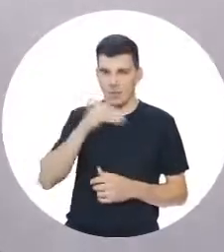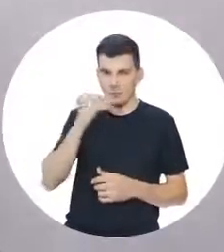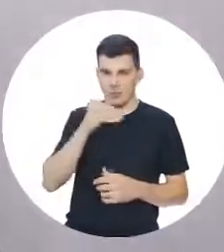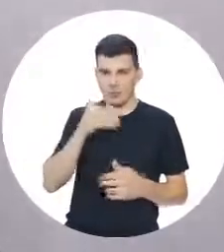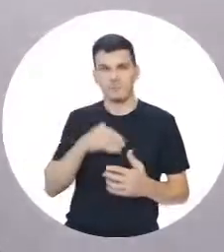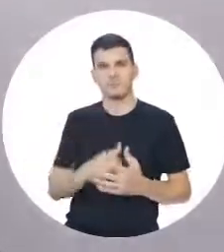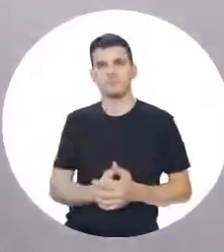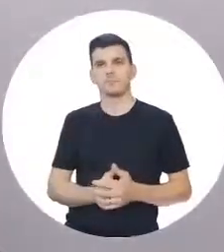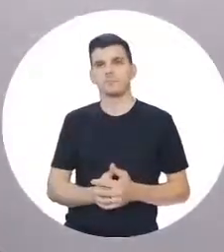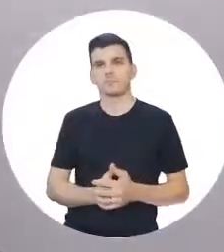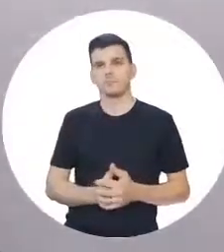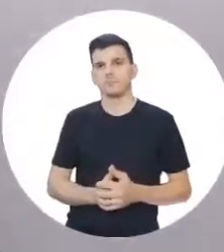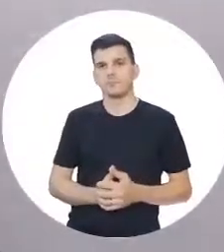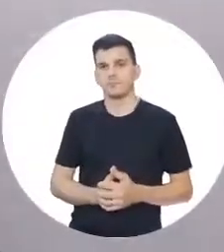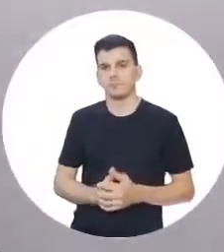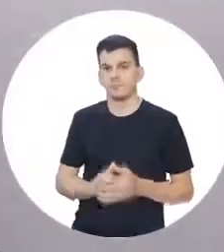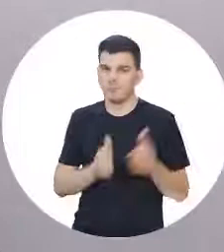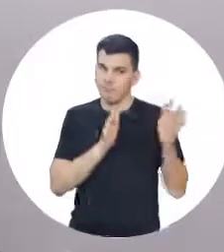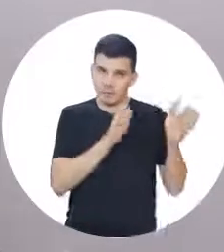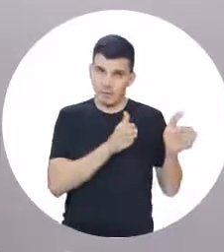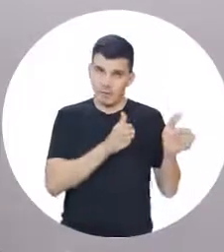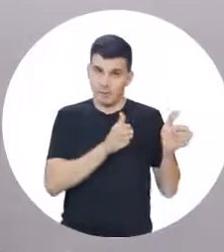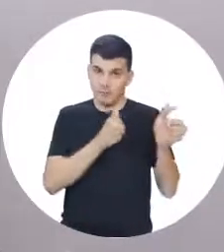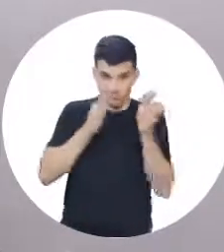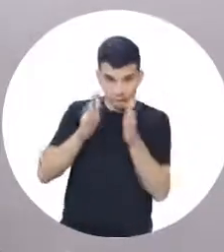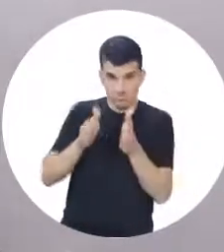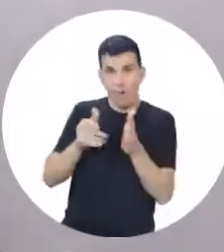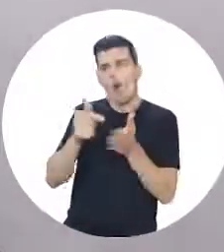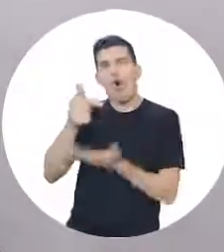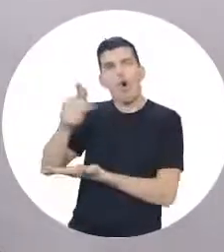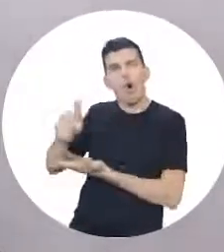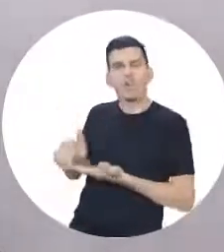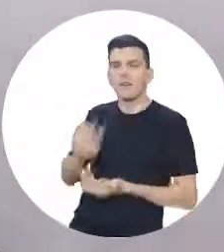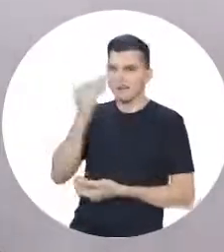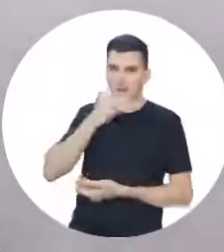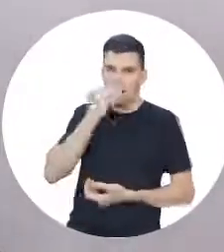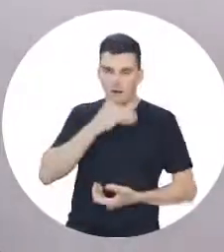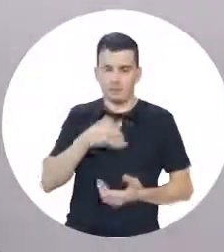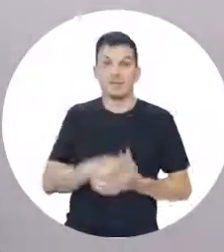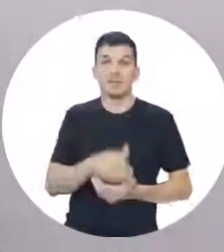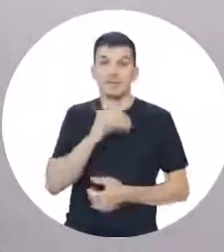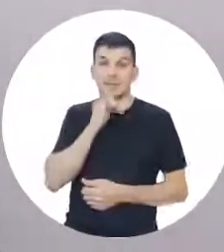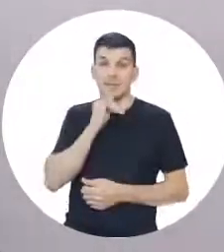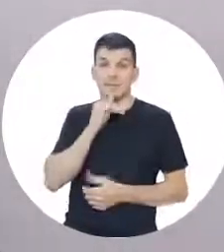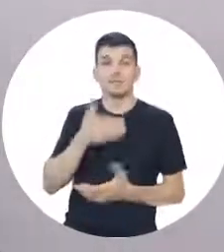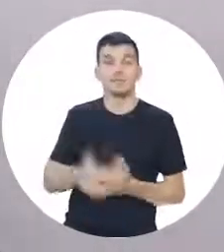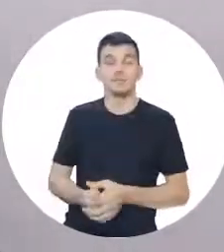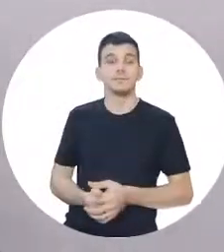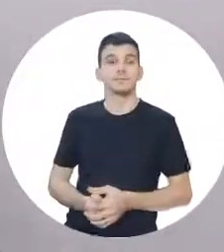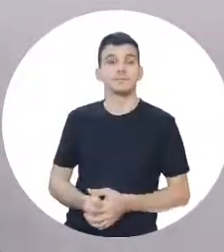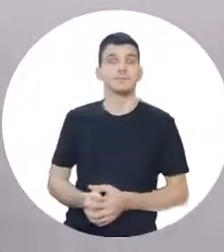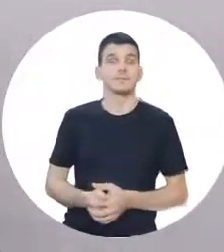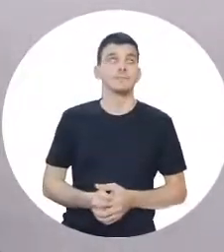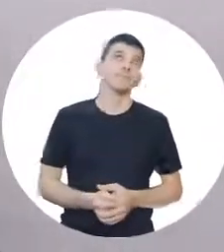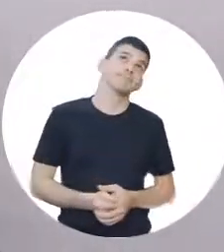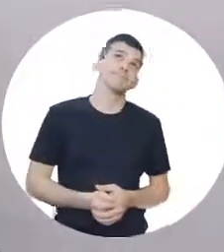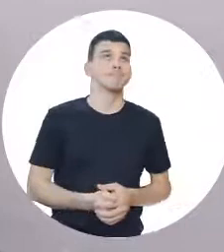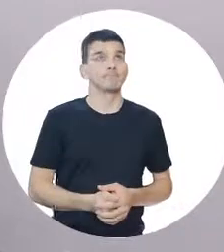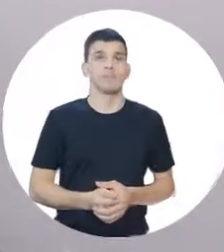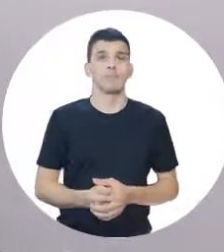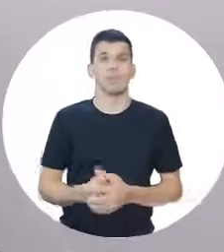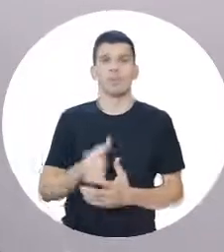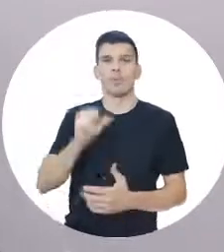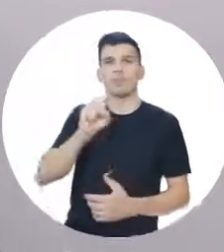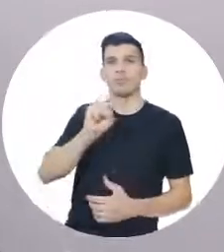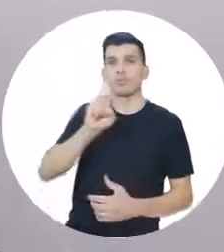são fracos. Ok? Todos os demais hidrácidos serão fracos. Por exemplo,